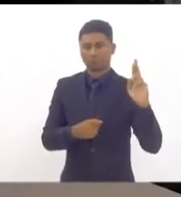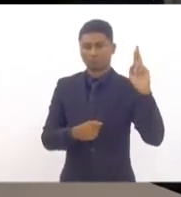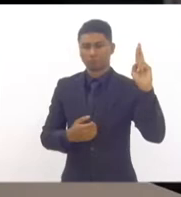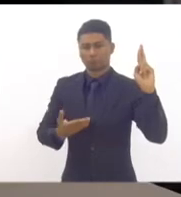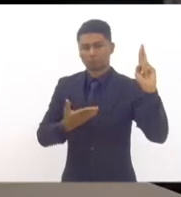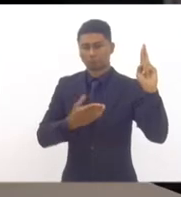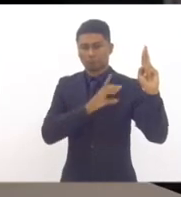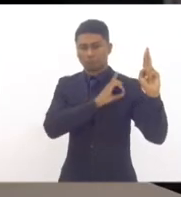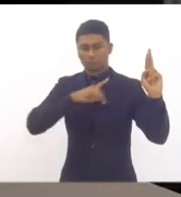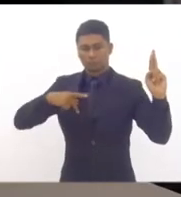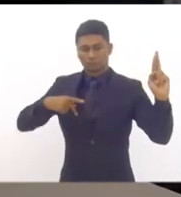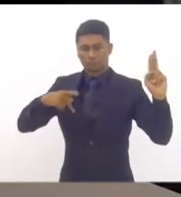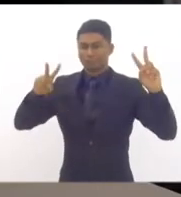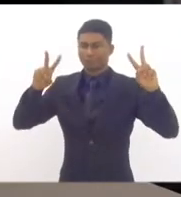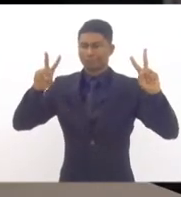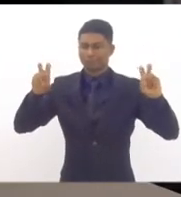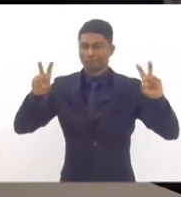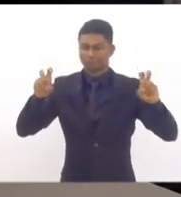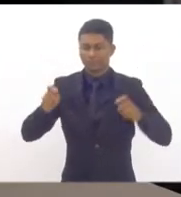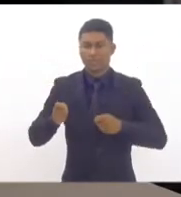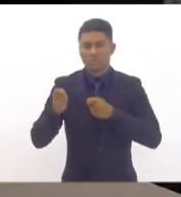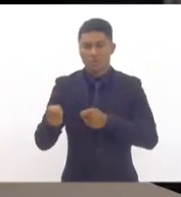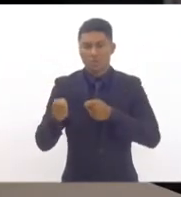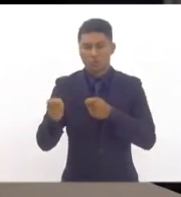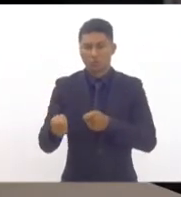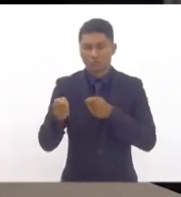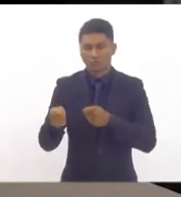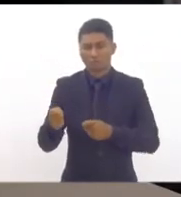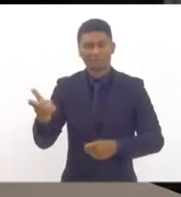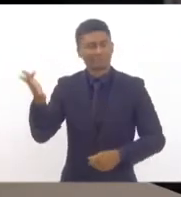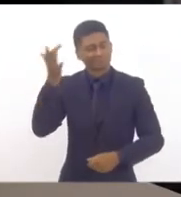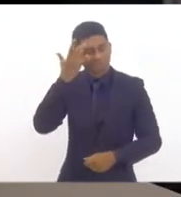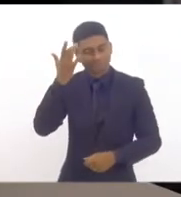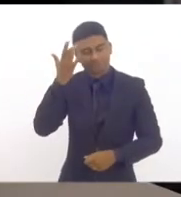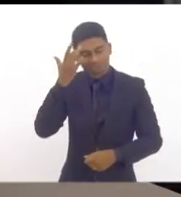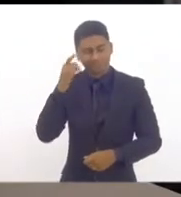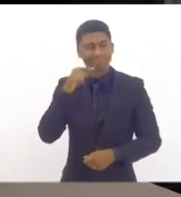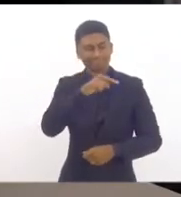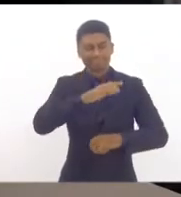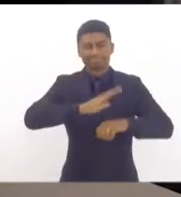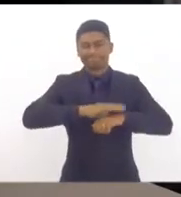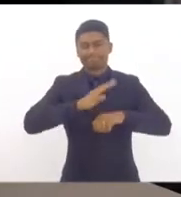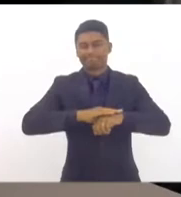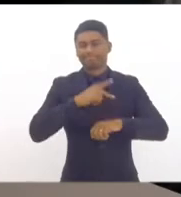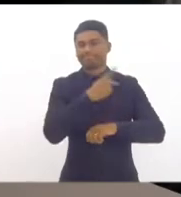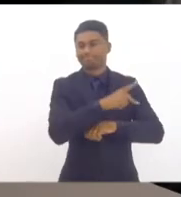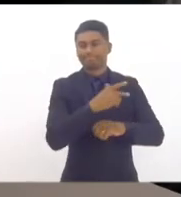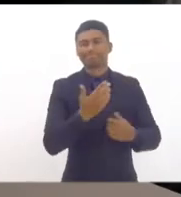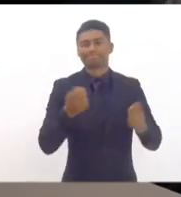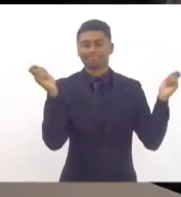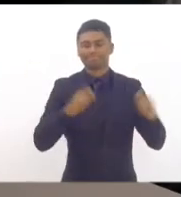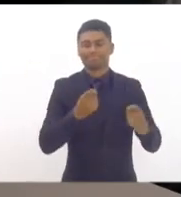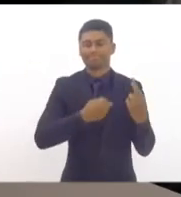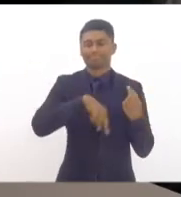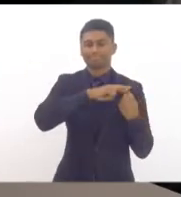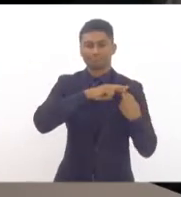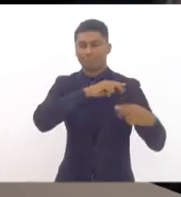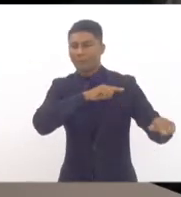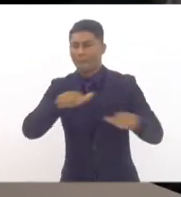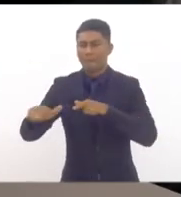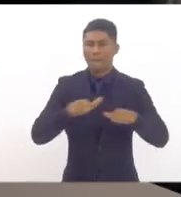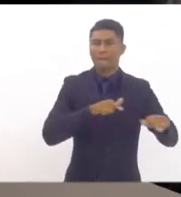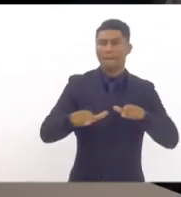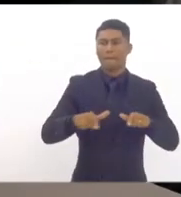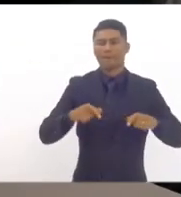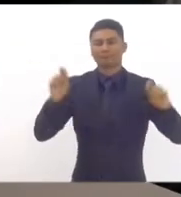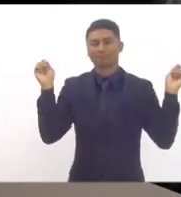de tortura, acho que é um respiro para todos saber que ela está em boas mãos e que aqui no comitê também estará muito bem